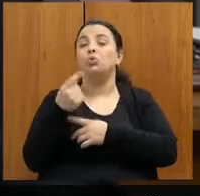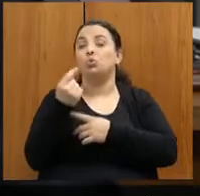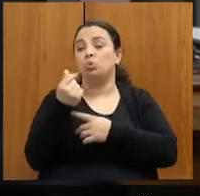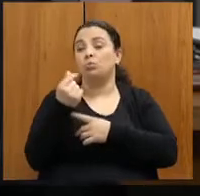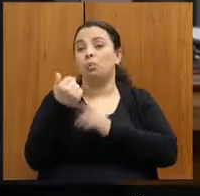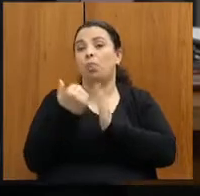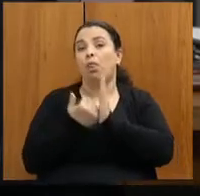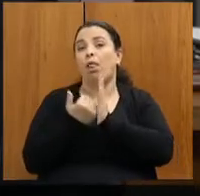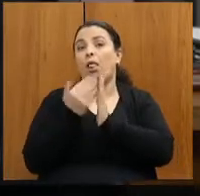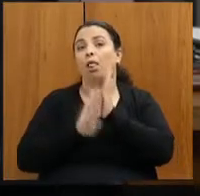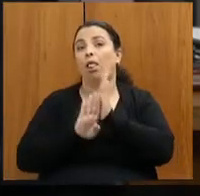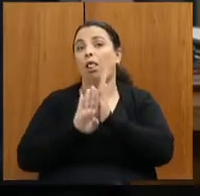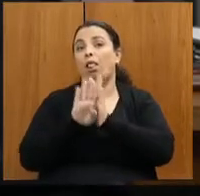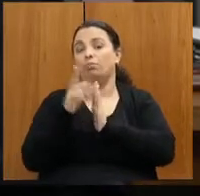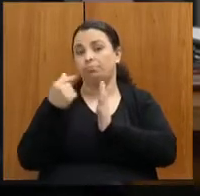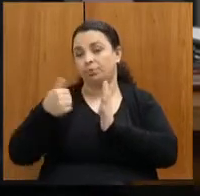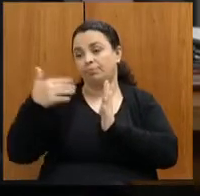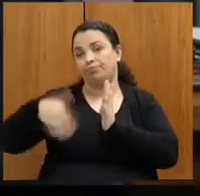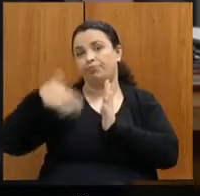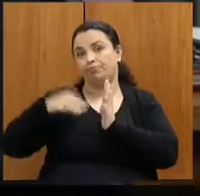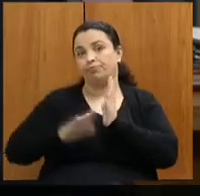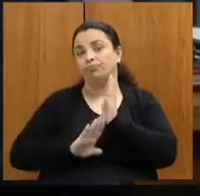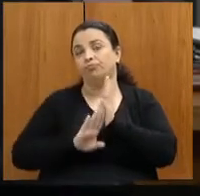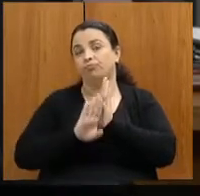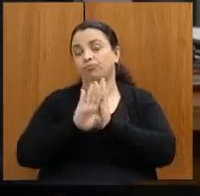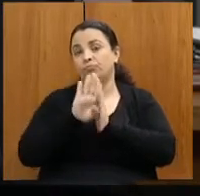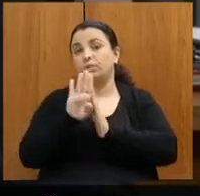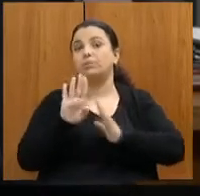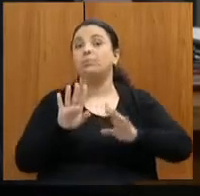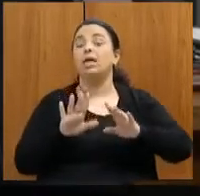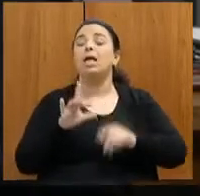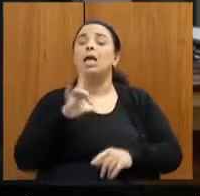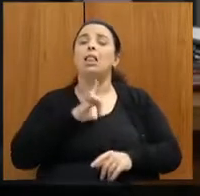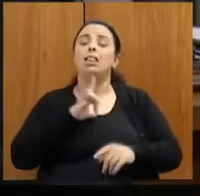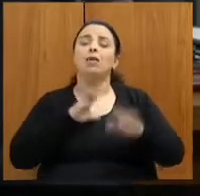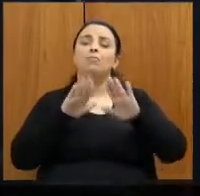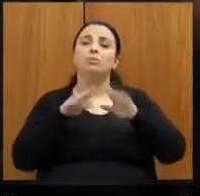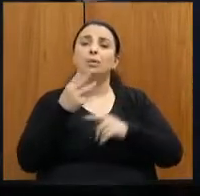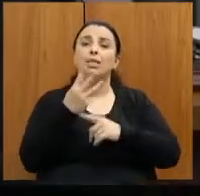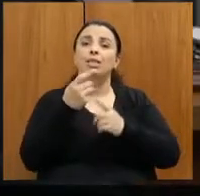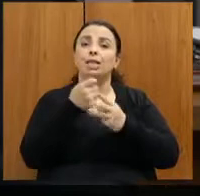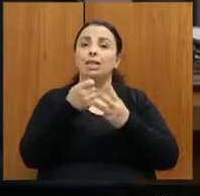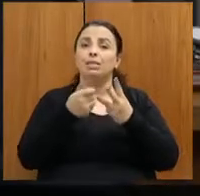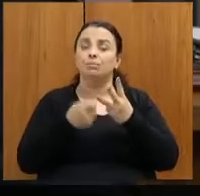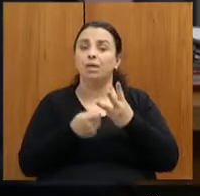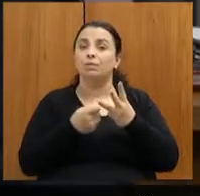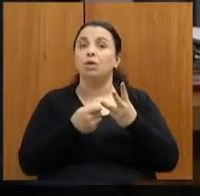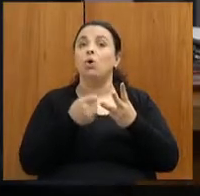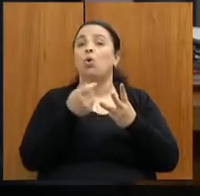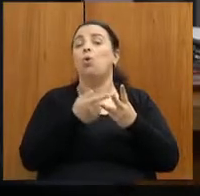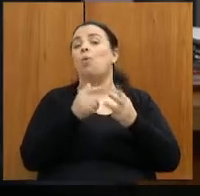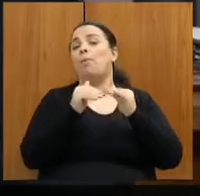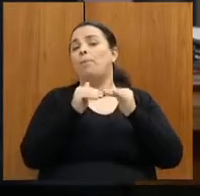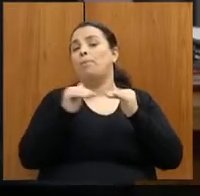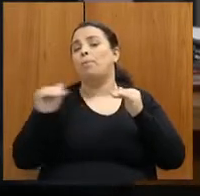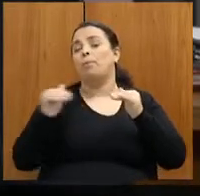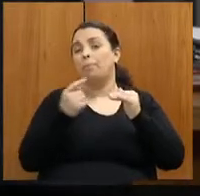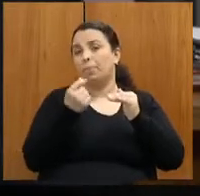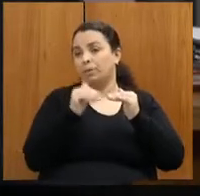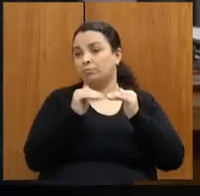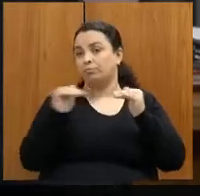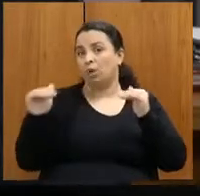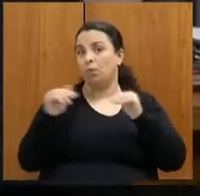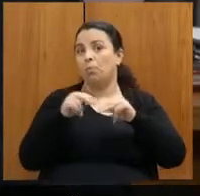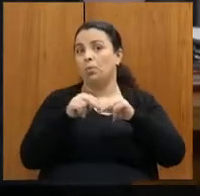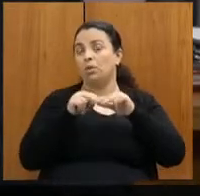Tupperware que ouvisses congelamento por parte de de três meses de todos os estados brasileiros em função dessa situação extremamente